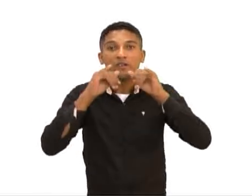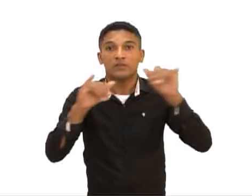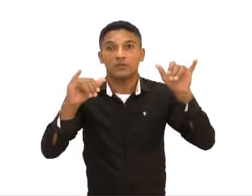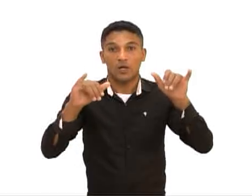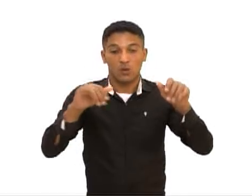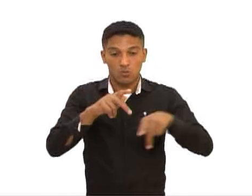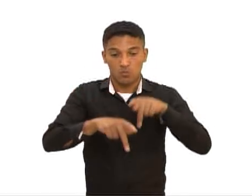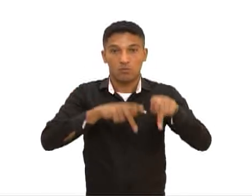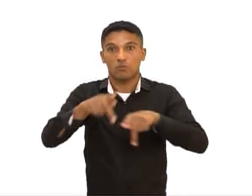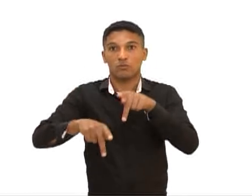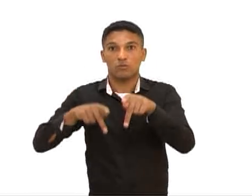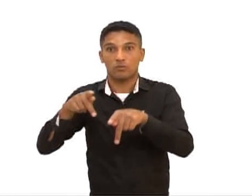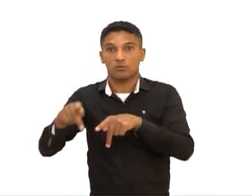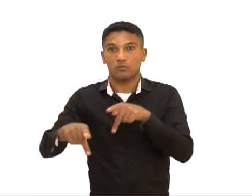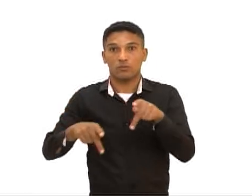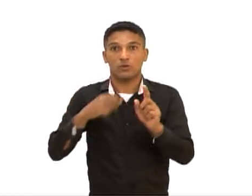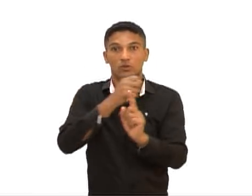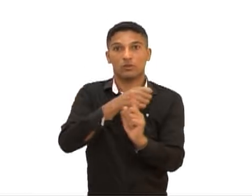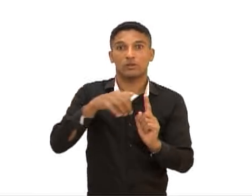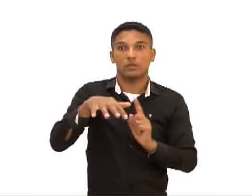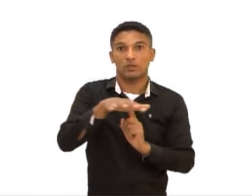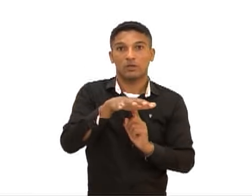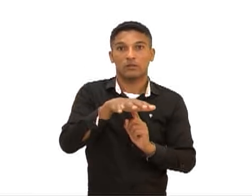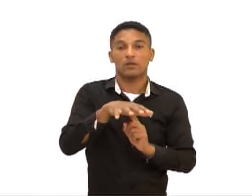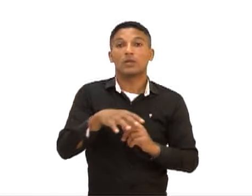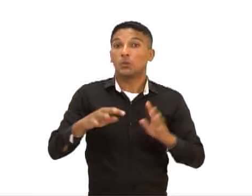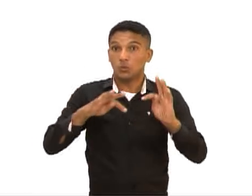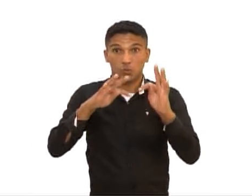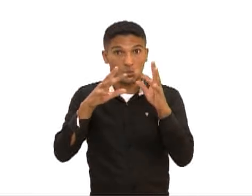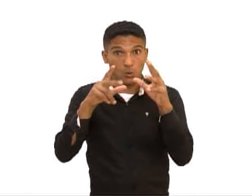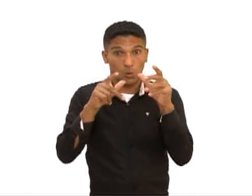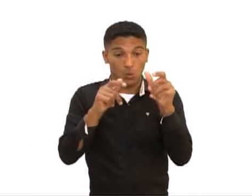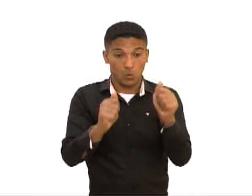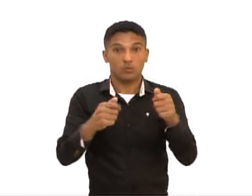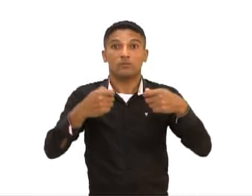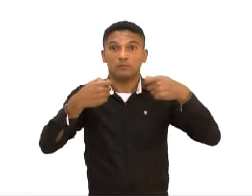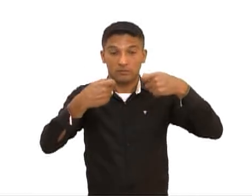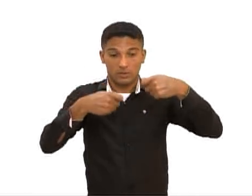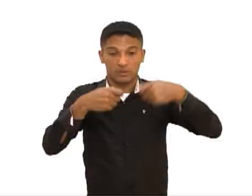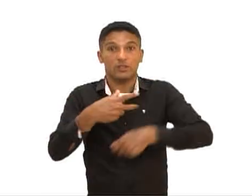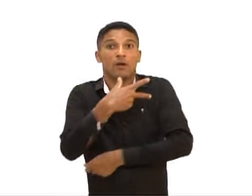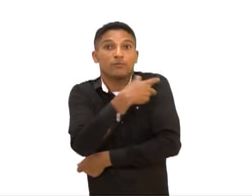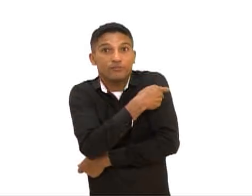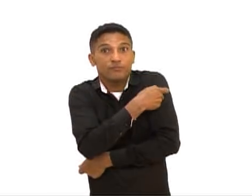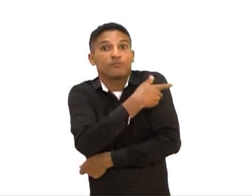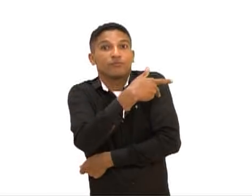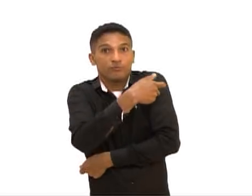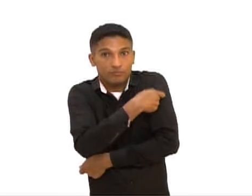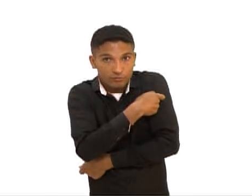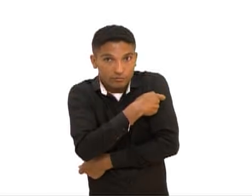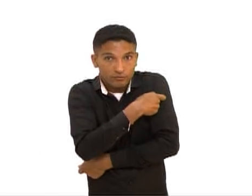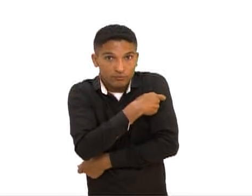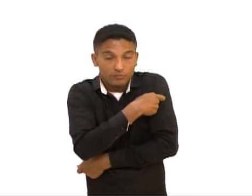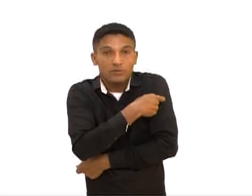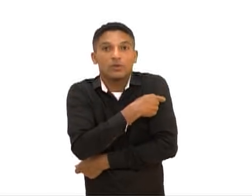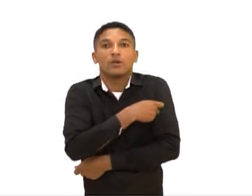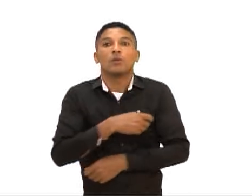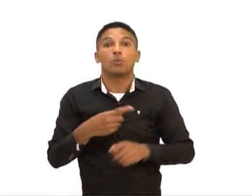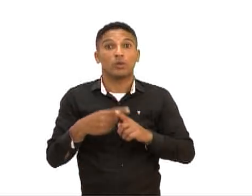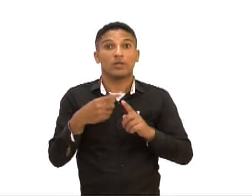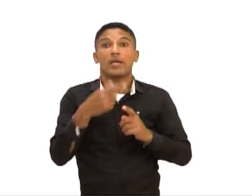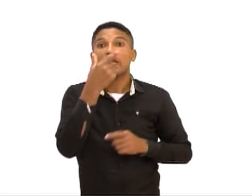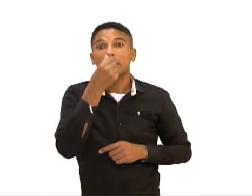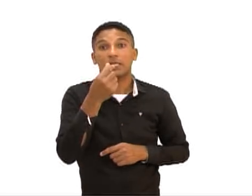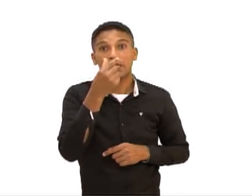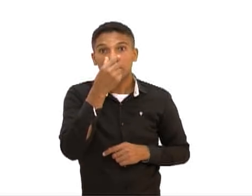precisam se vacinar, pois gripe é doença séria, como diz lá já no início do pôster, né? Independente de ser